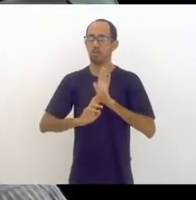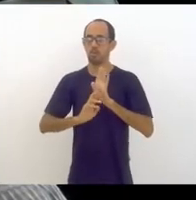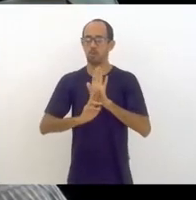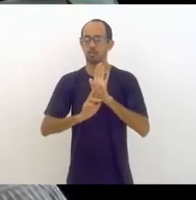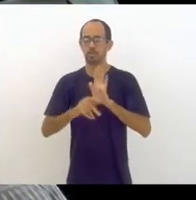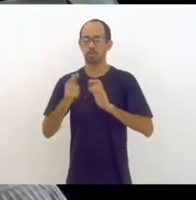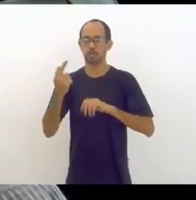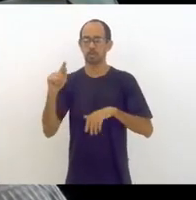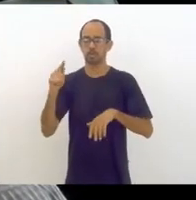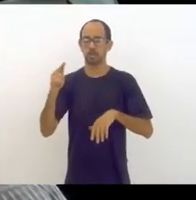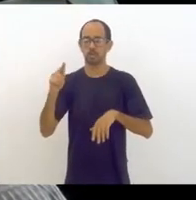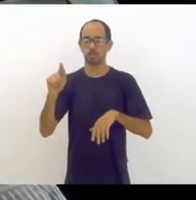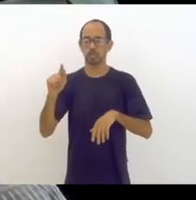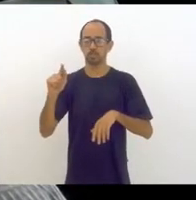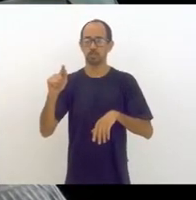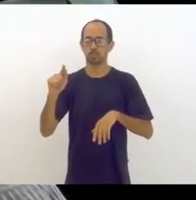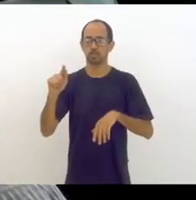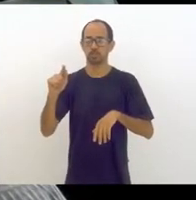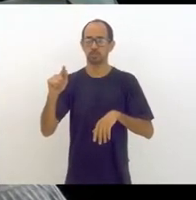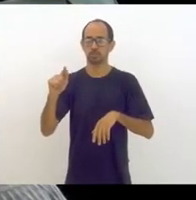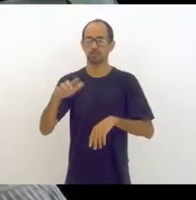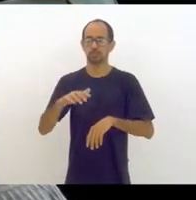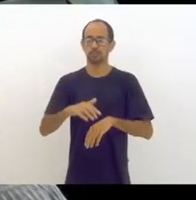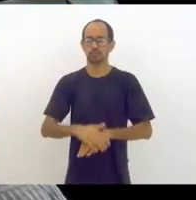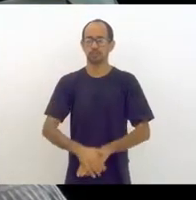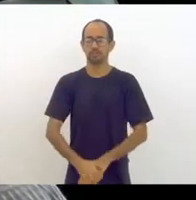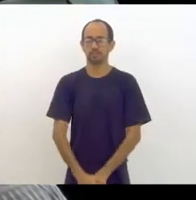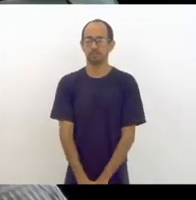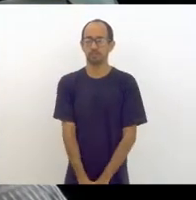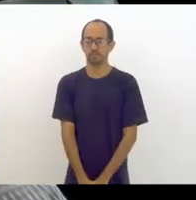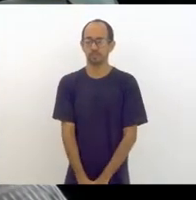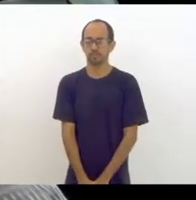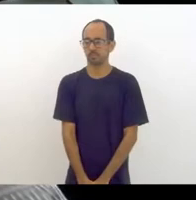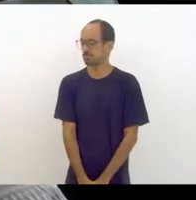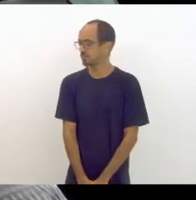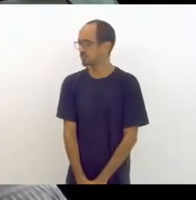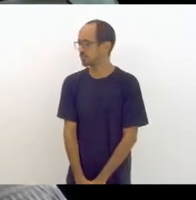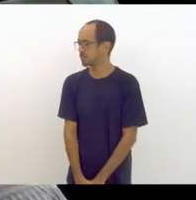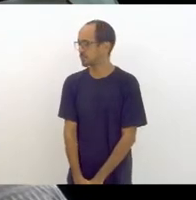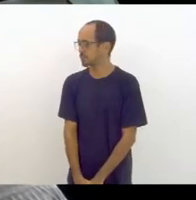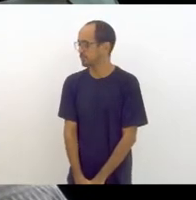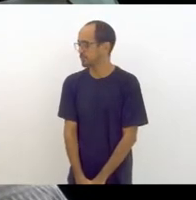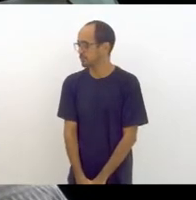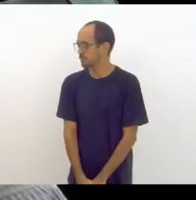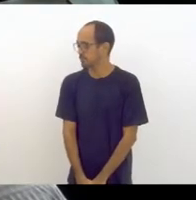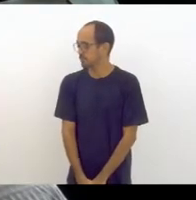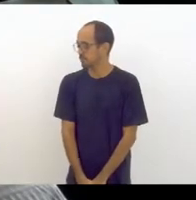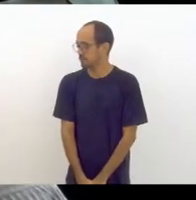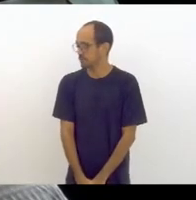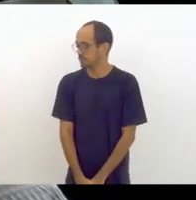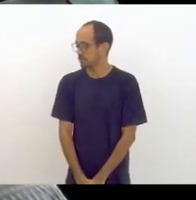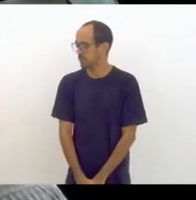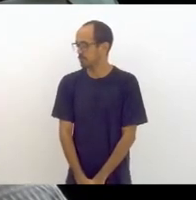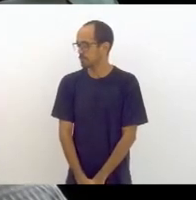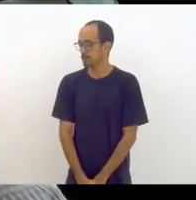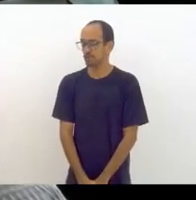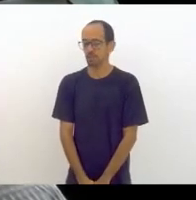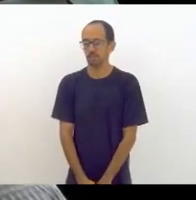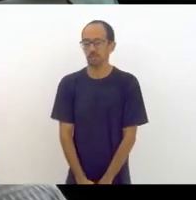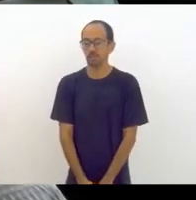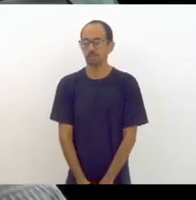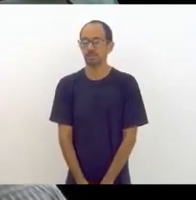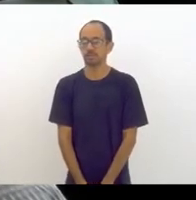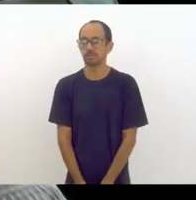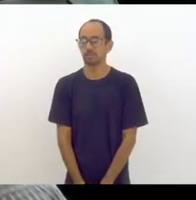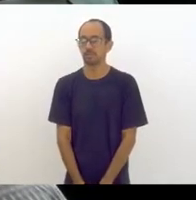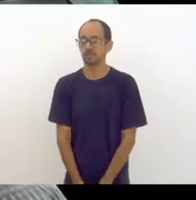gerente do... Pode ficar aí. Não, porque a gente está ocupando duas. Você não é melhor ficar, Ricardo, com o microfone? Você fica mais à